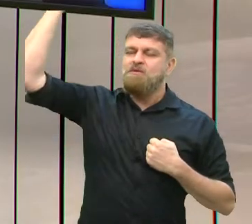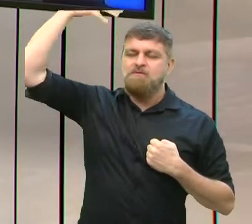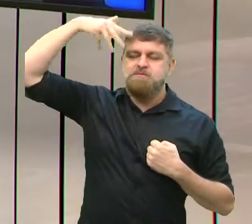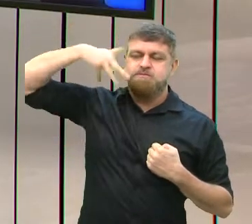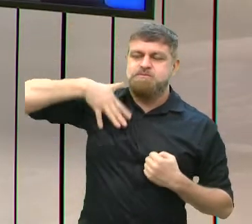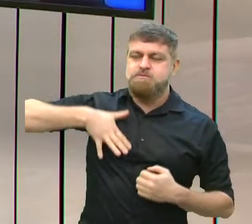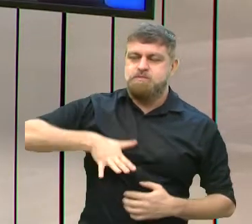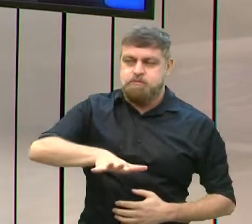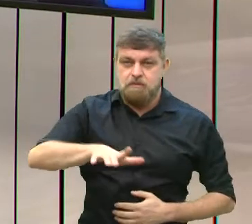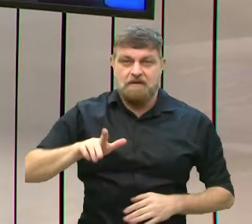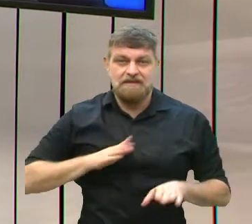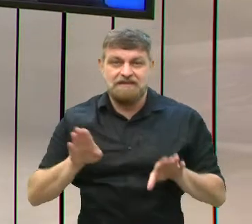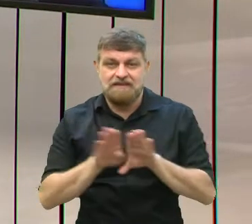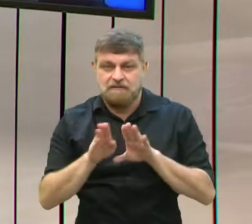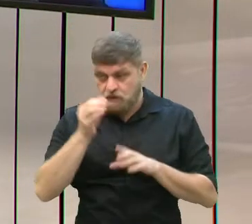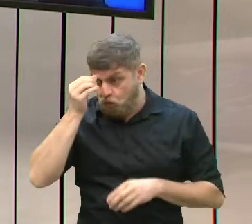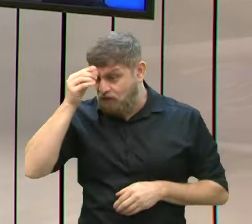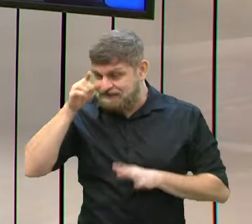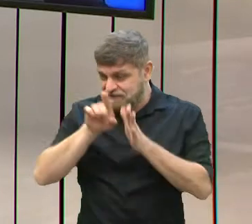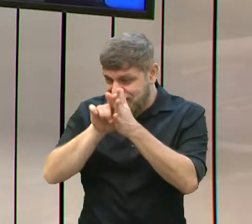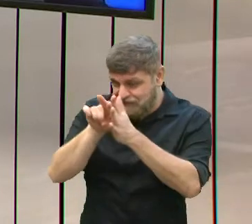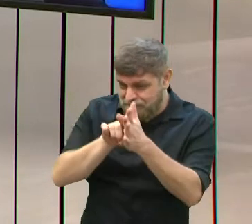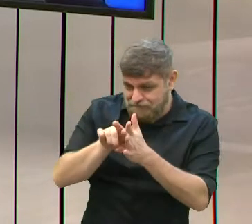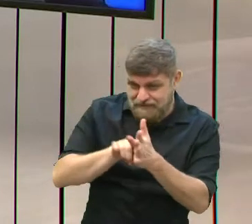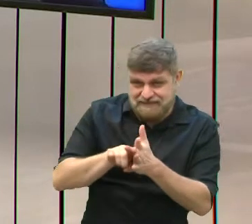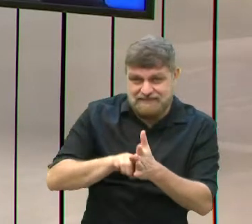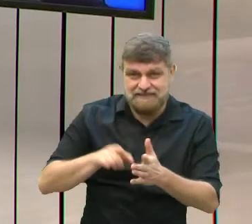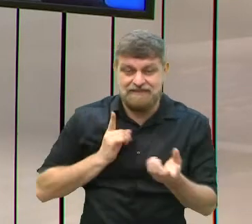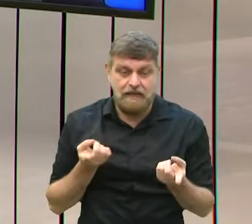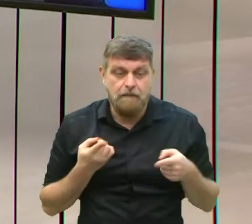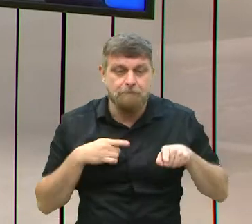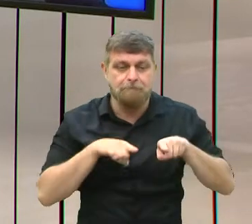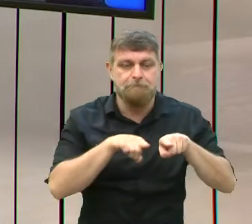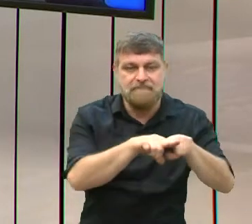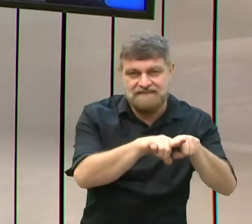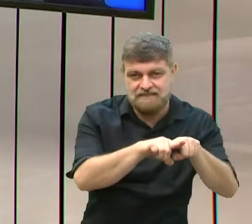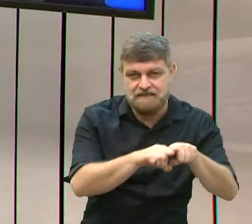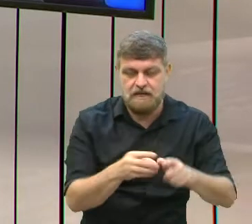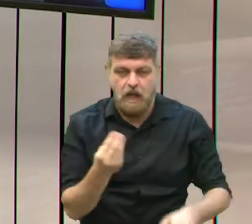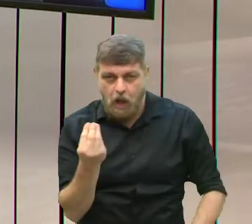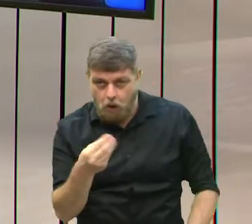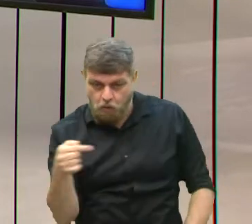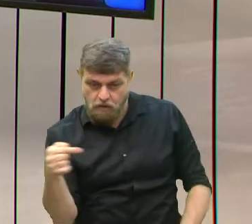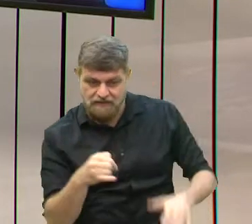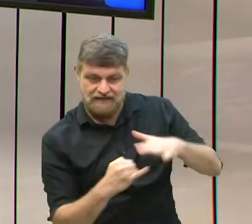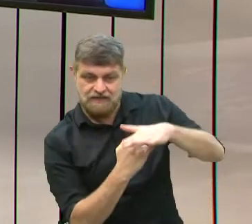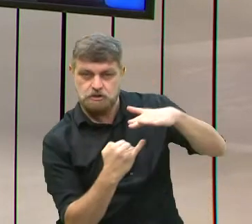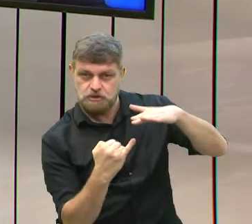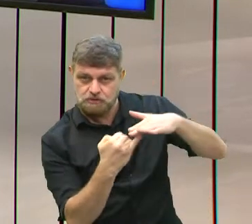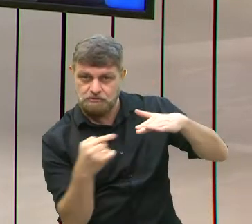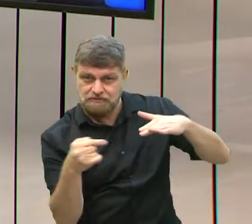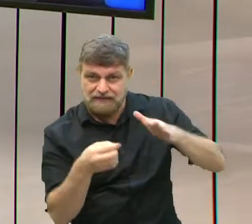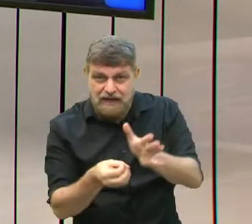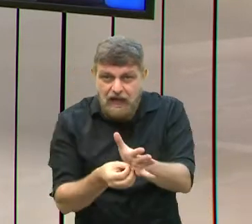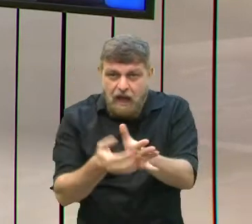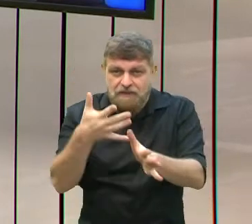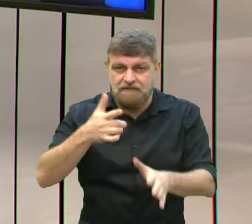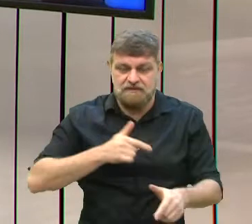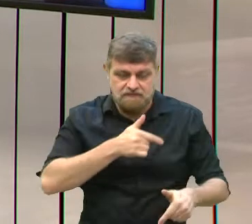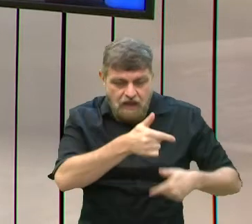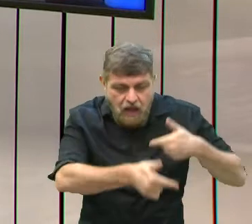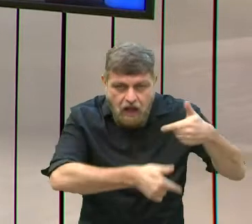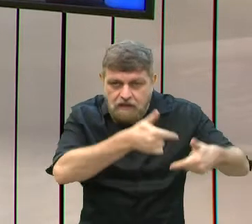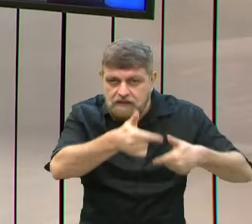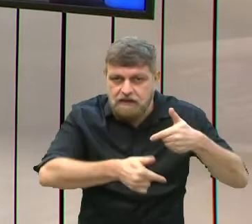do conhecimento, a gestão de pesquisas, por meio de parcerias, né, destes institutos, que muitas vezes desenvolvem